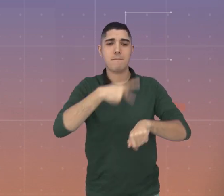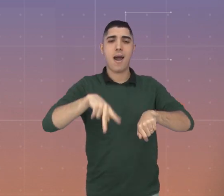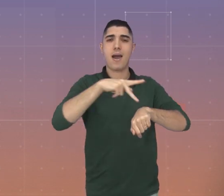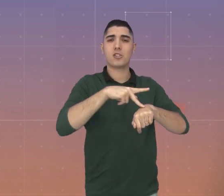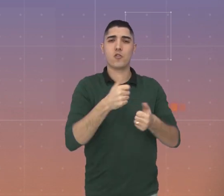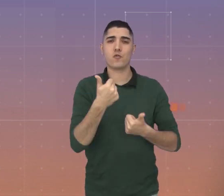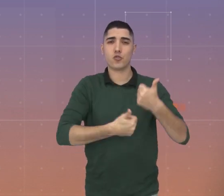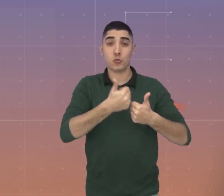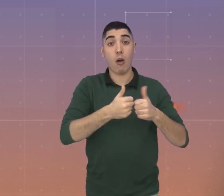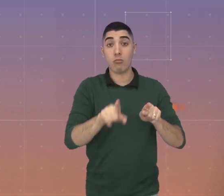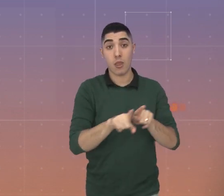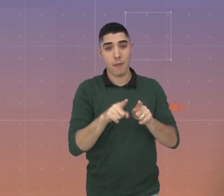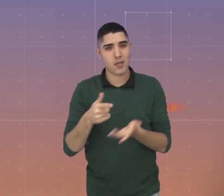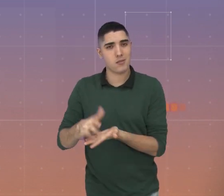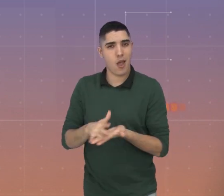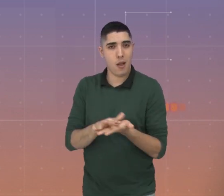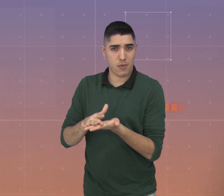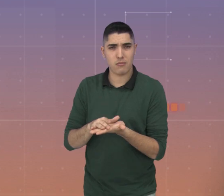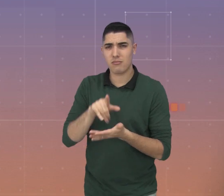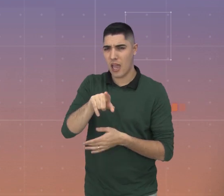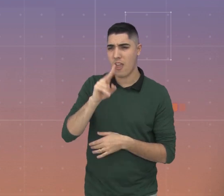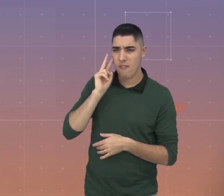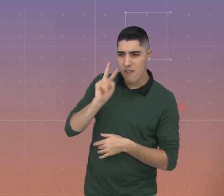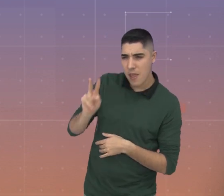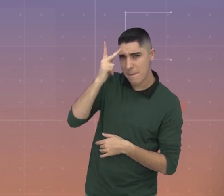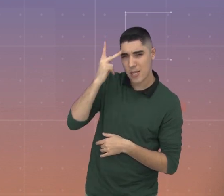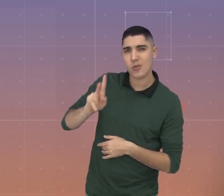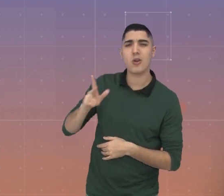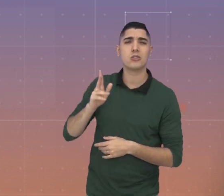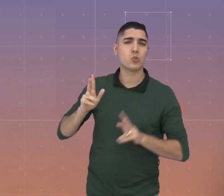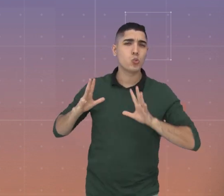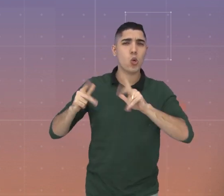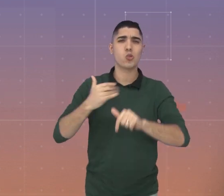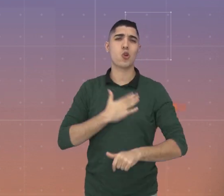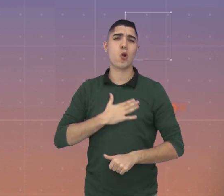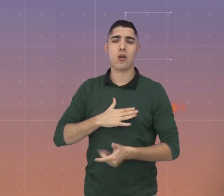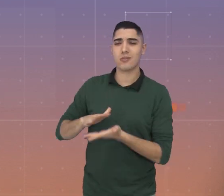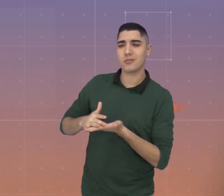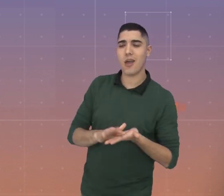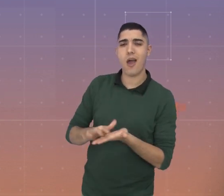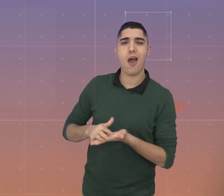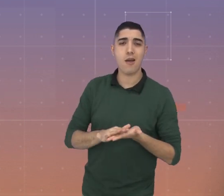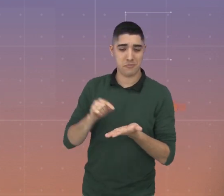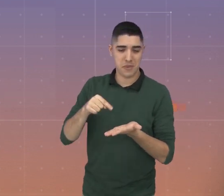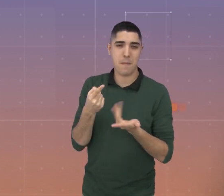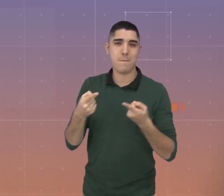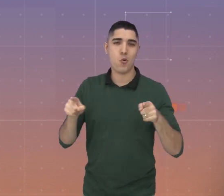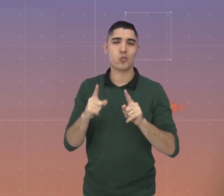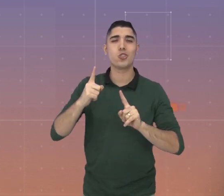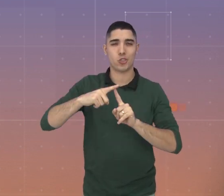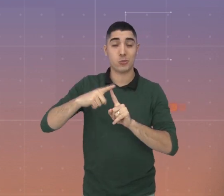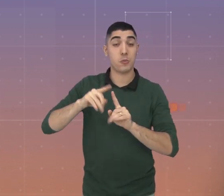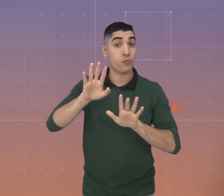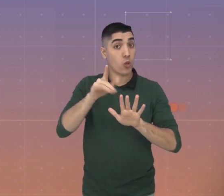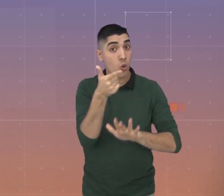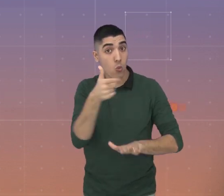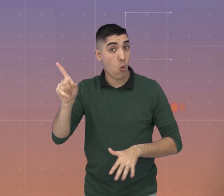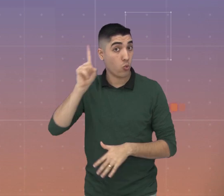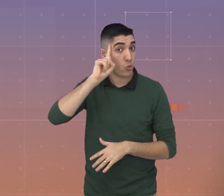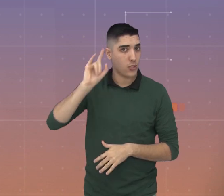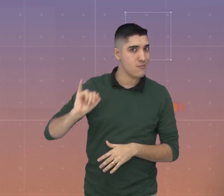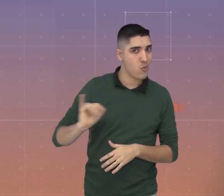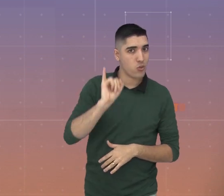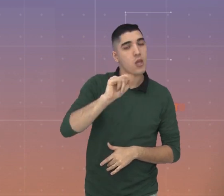futebol e também do samba. Difícil encontrar um brasileiro que não se conecta com esse gênero musical tão próprio, né? E outra